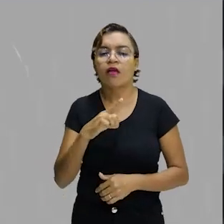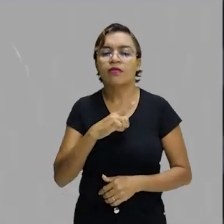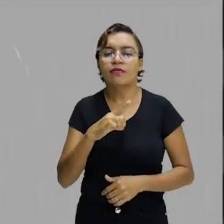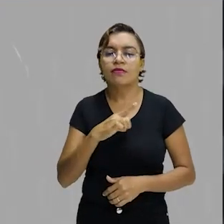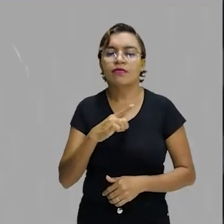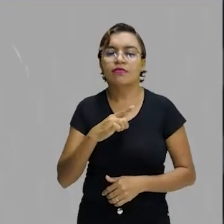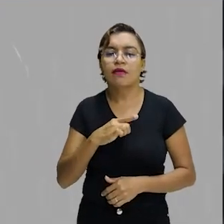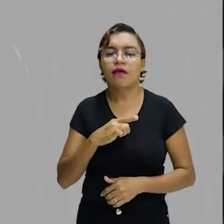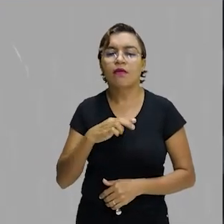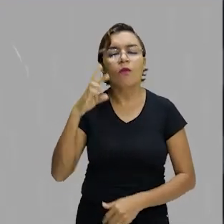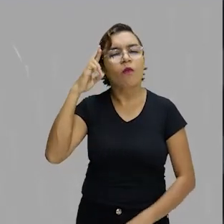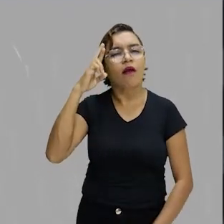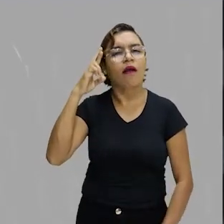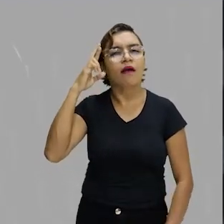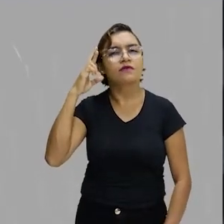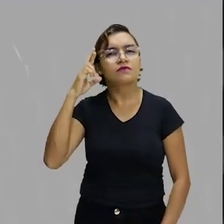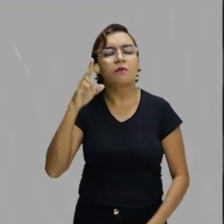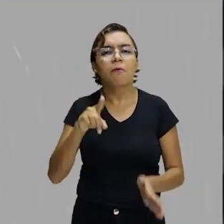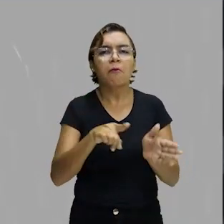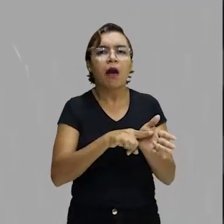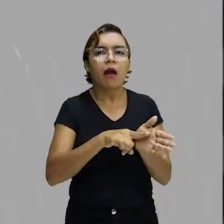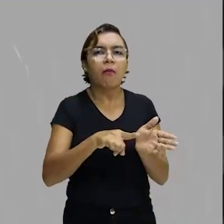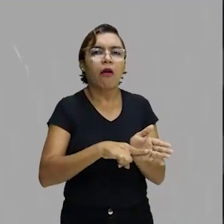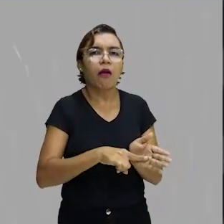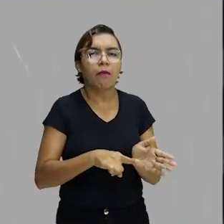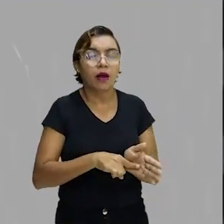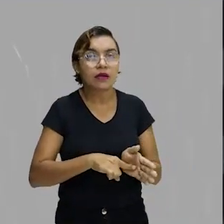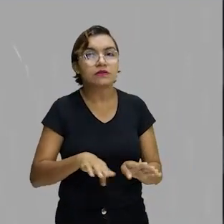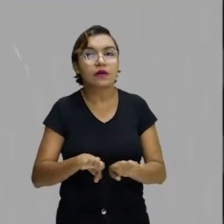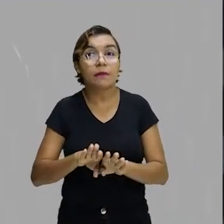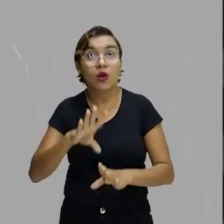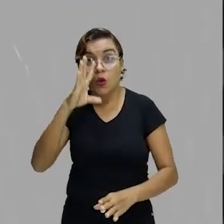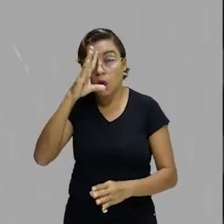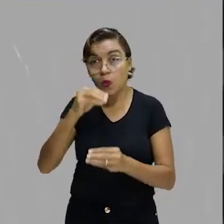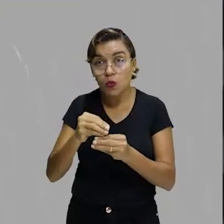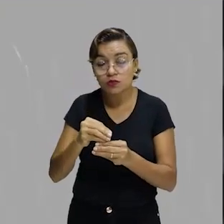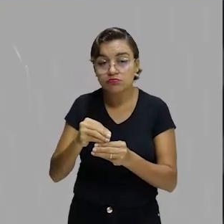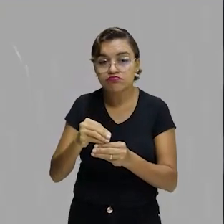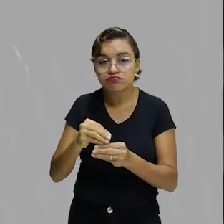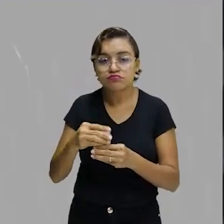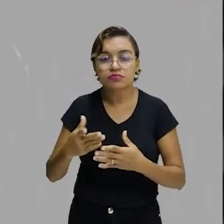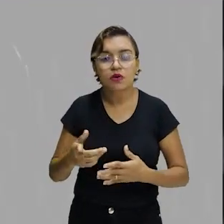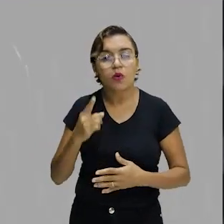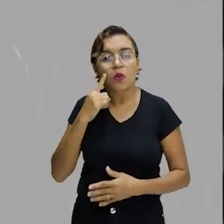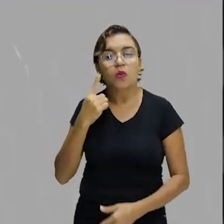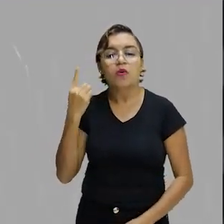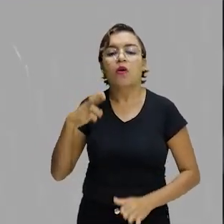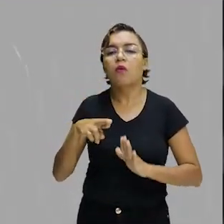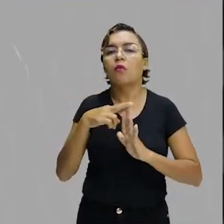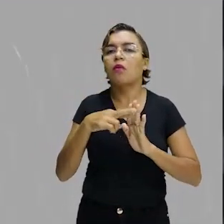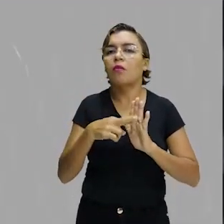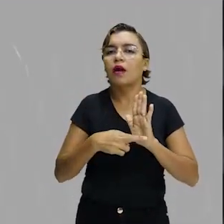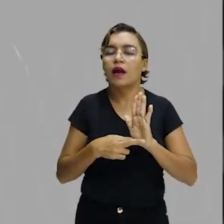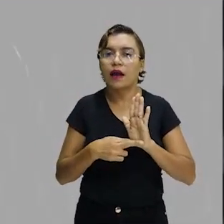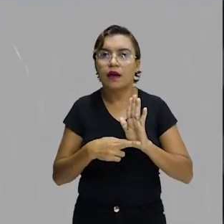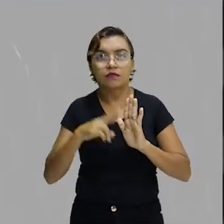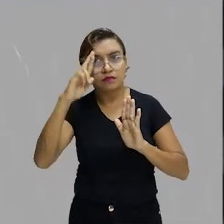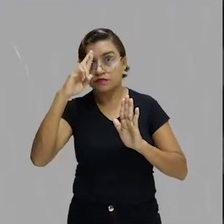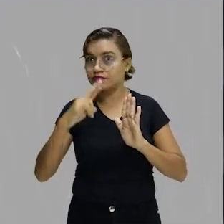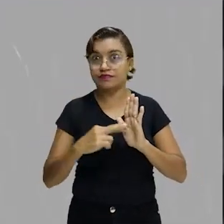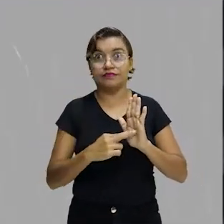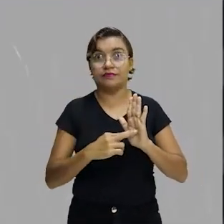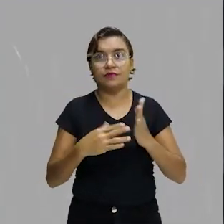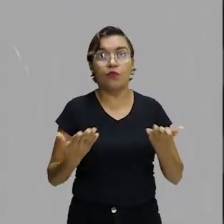uma premissa negativa, outra negativa e uma conclusão. Segundo o que estudamos, qual das regras este silogismo está